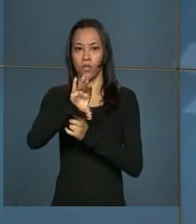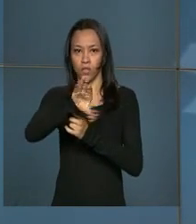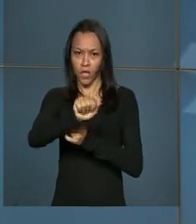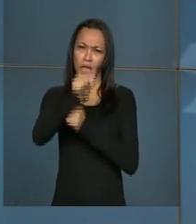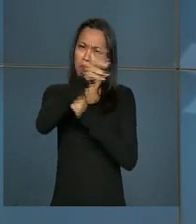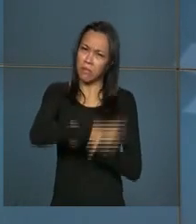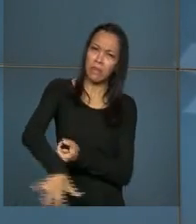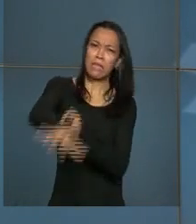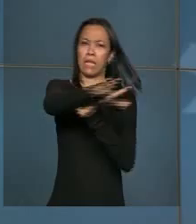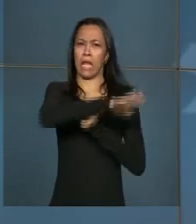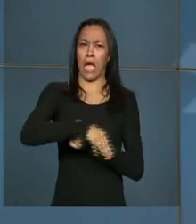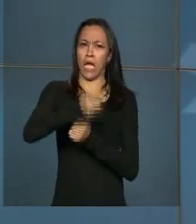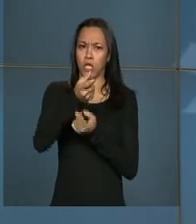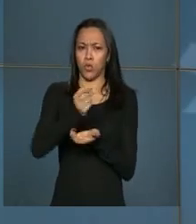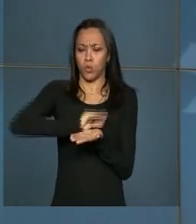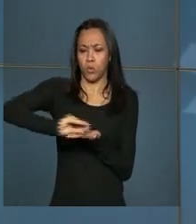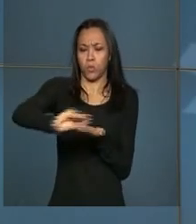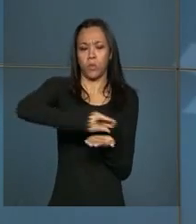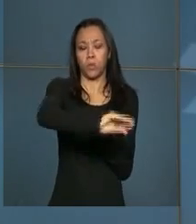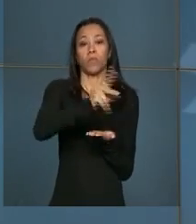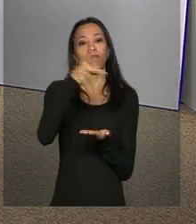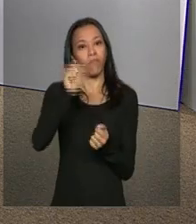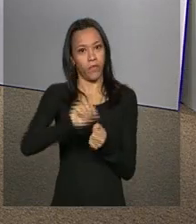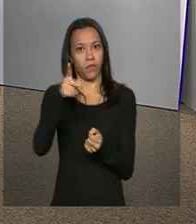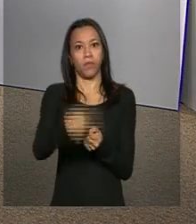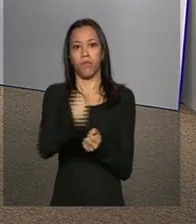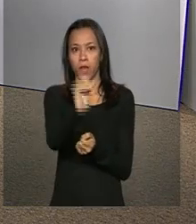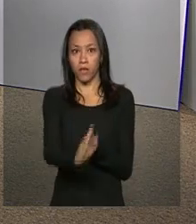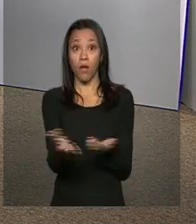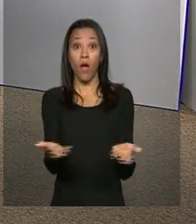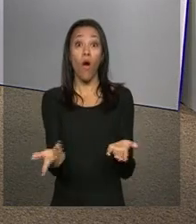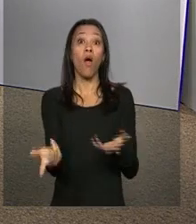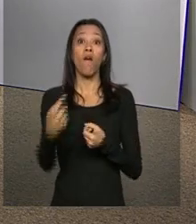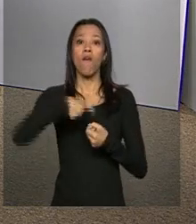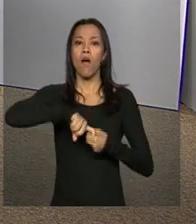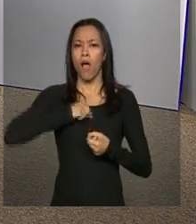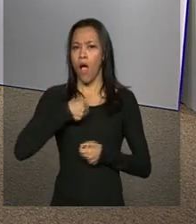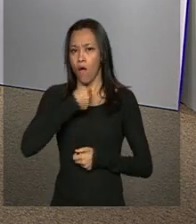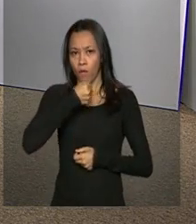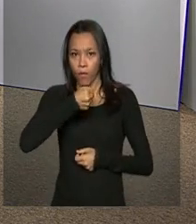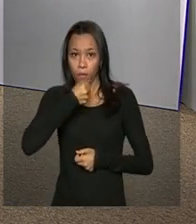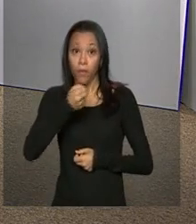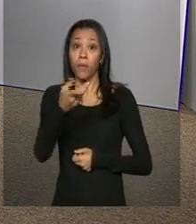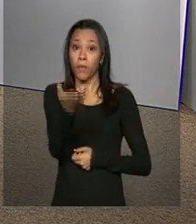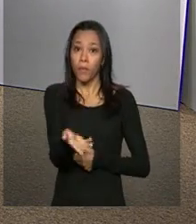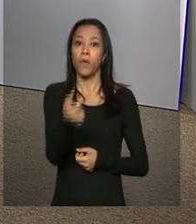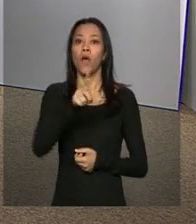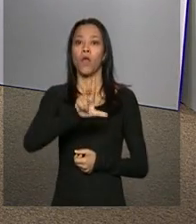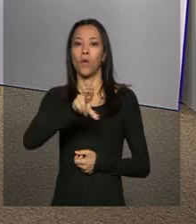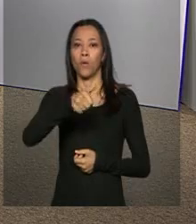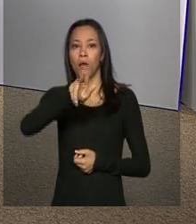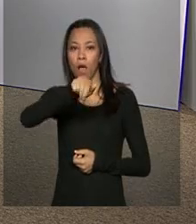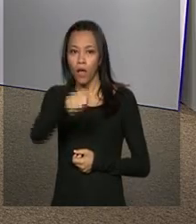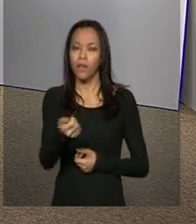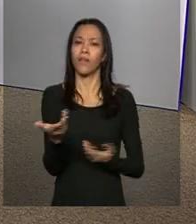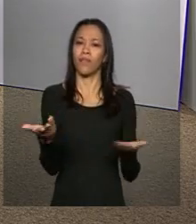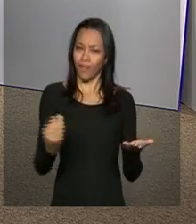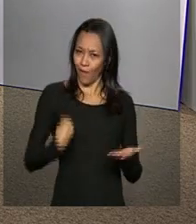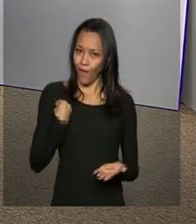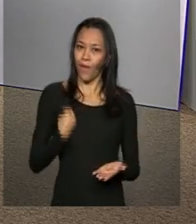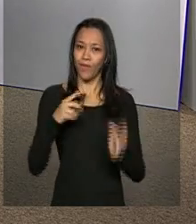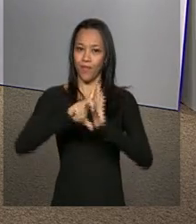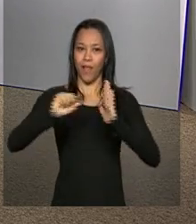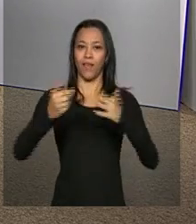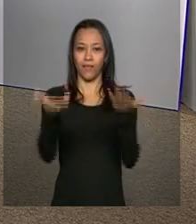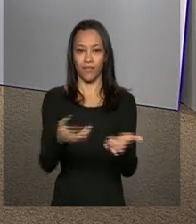investimento em infraestrutura já realizado no Brasil. Vamos voltar a conversar ao vivo com a repórter Luana Karen, que está lá no Palácio do